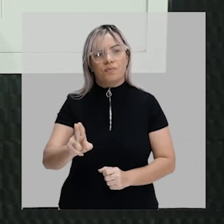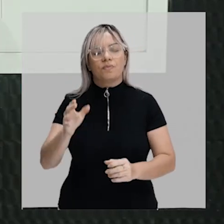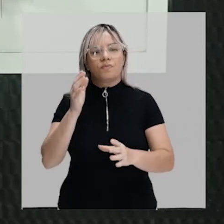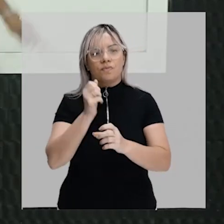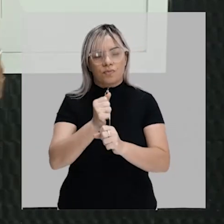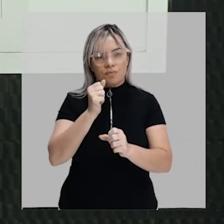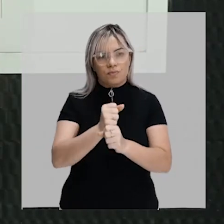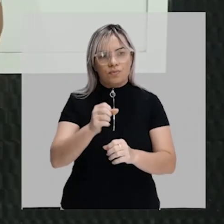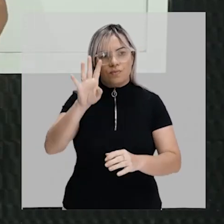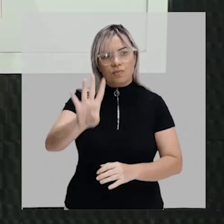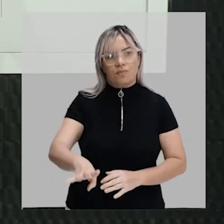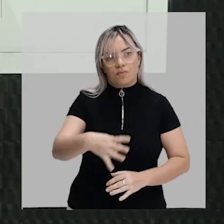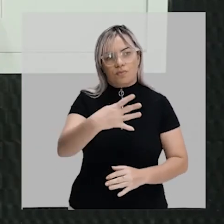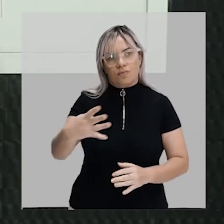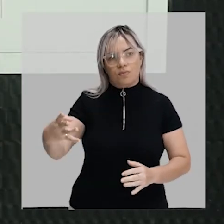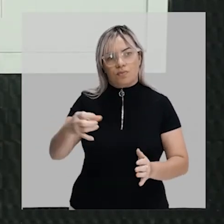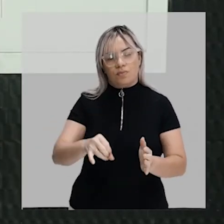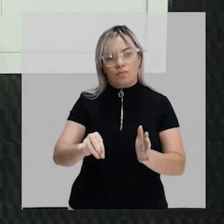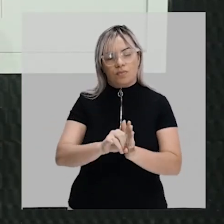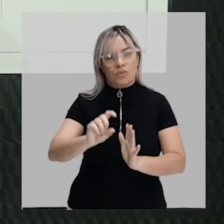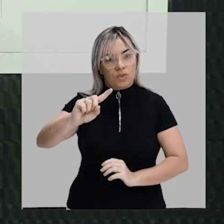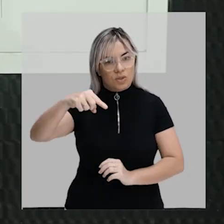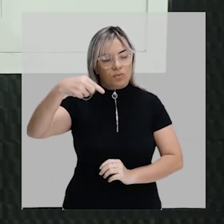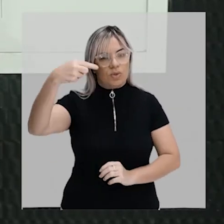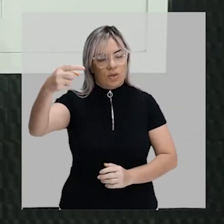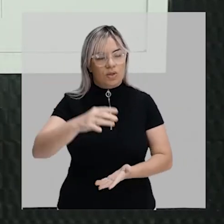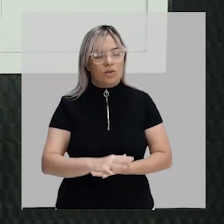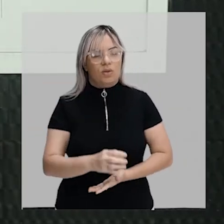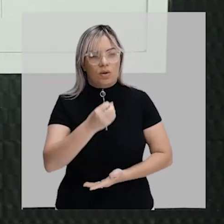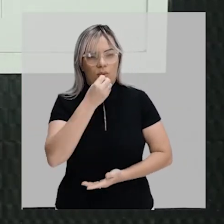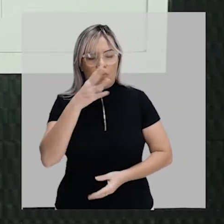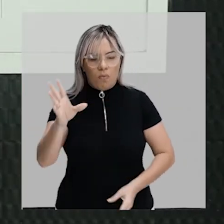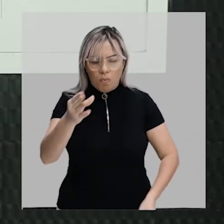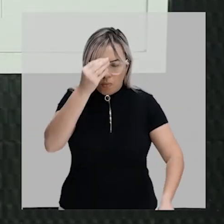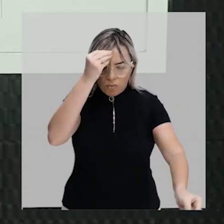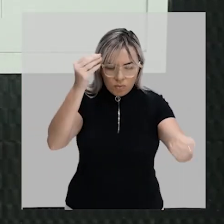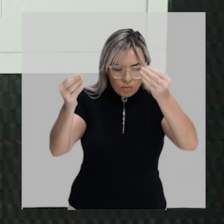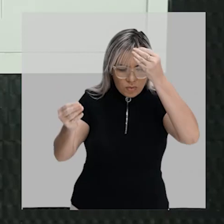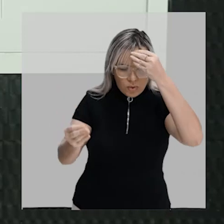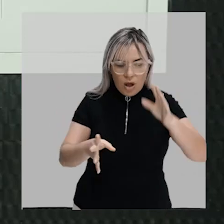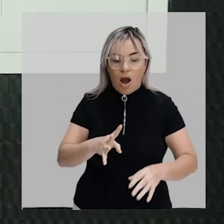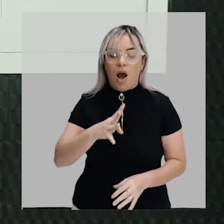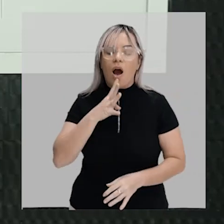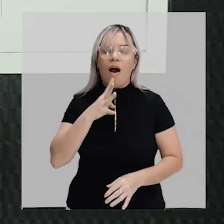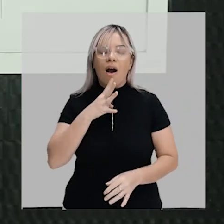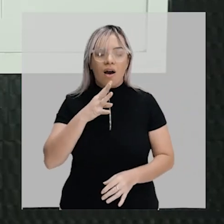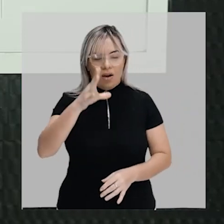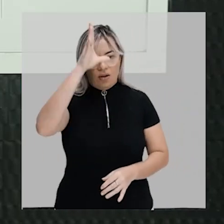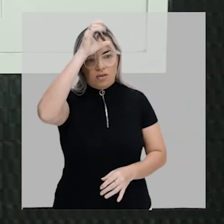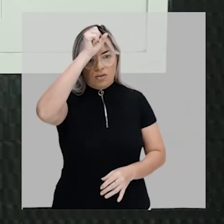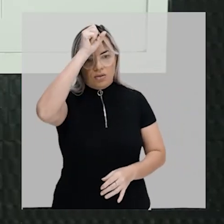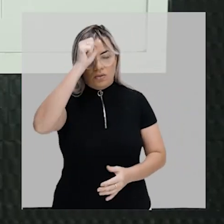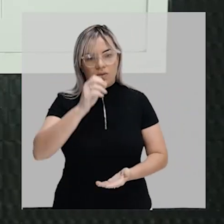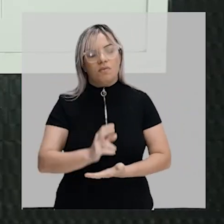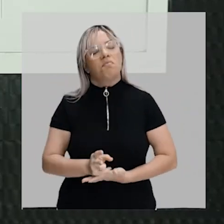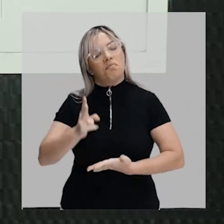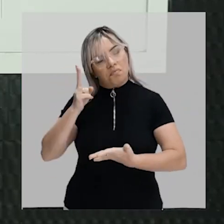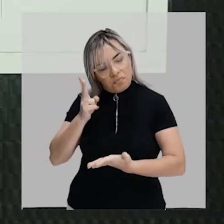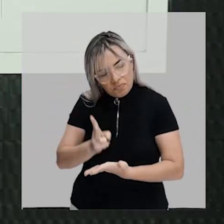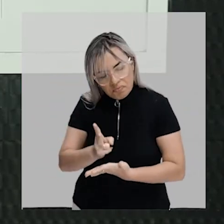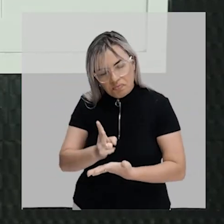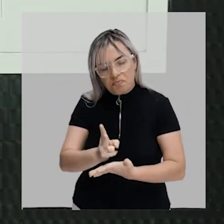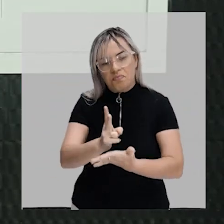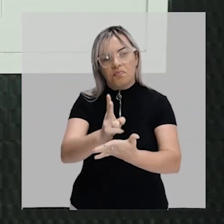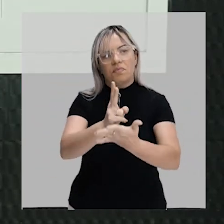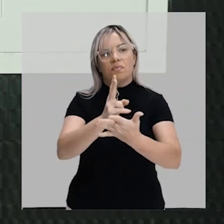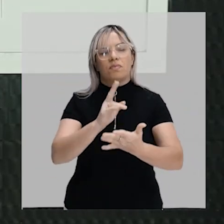a matriz identidade mas na frente então é bom que a gente saiba reconhecer turma e assim sucessivamente